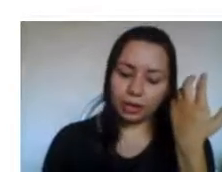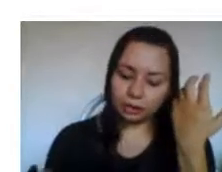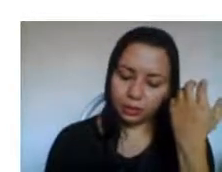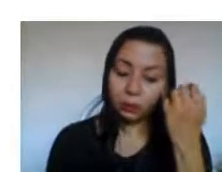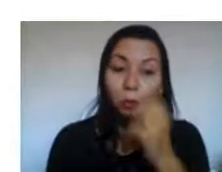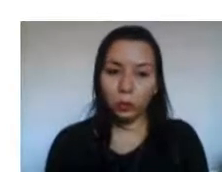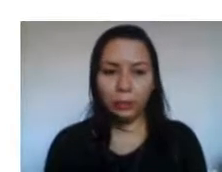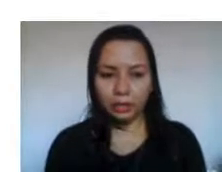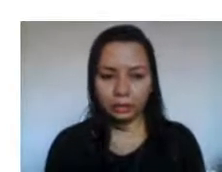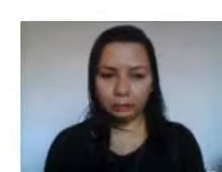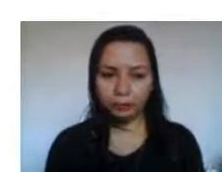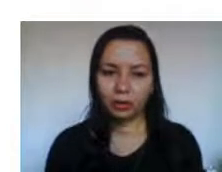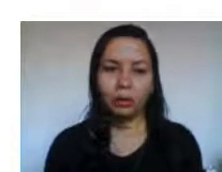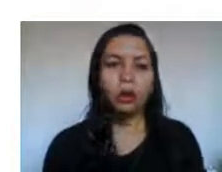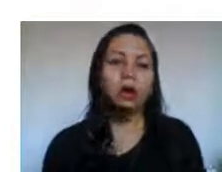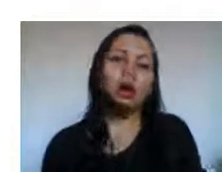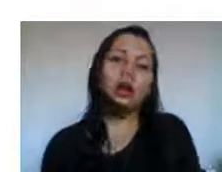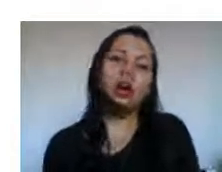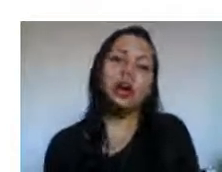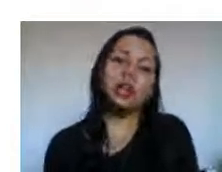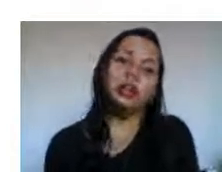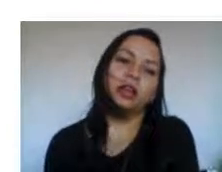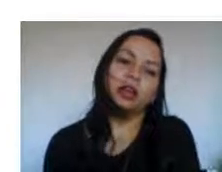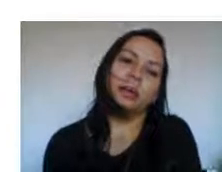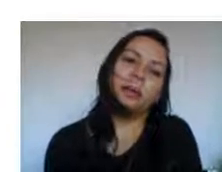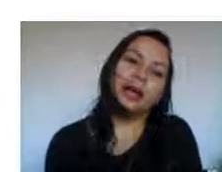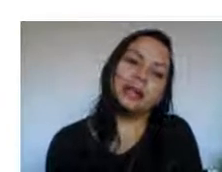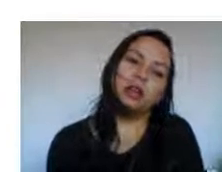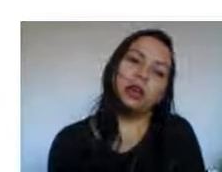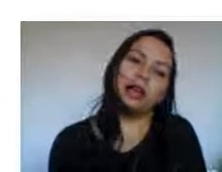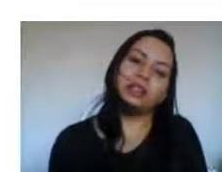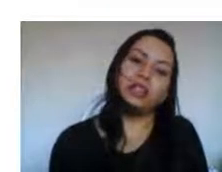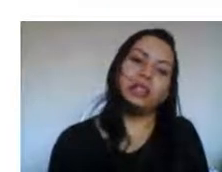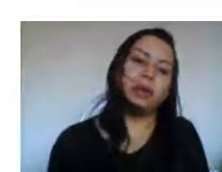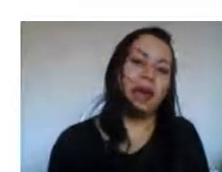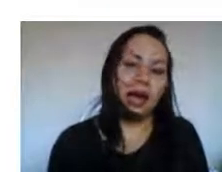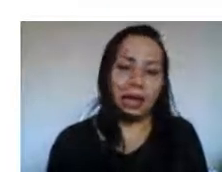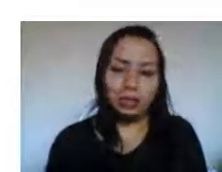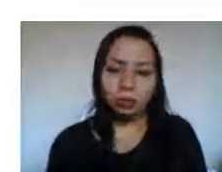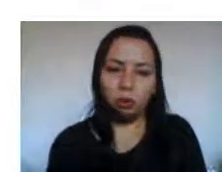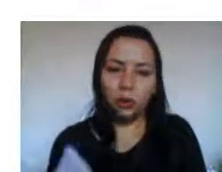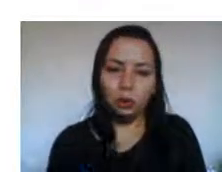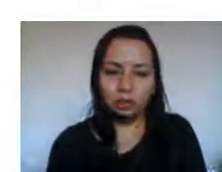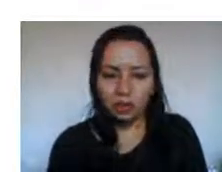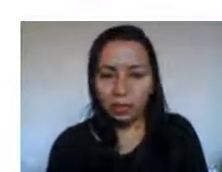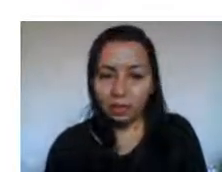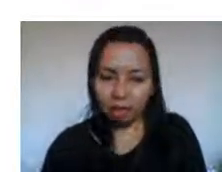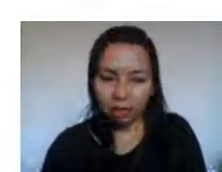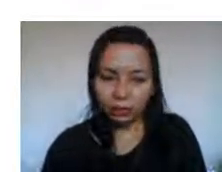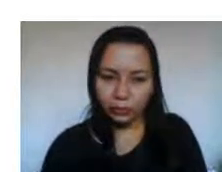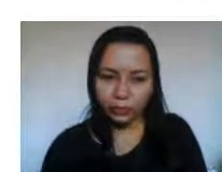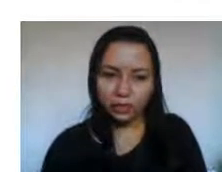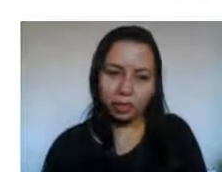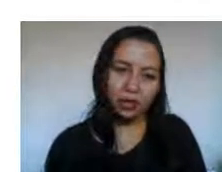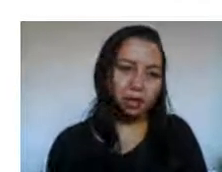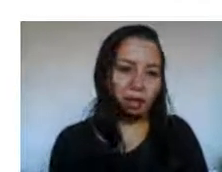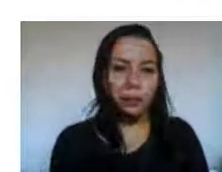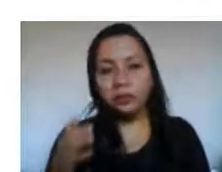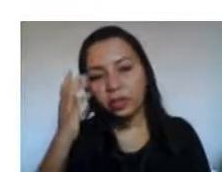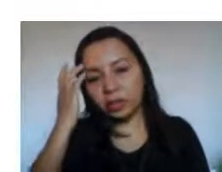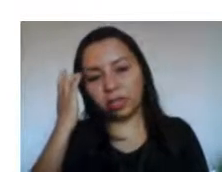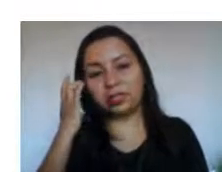meio da ação humana. Ocorre mais em locais de clima árido ou semiárido